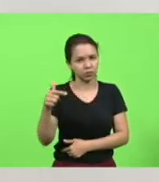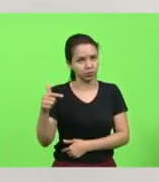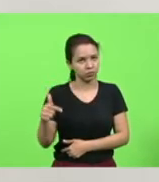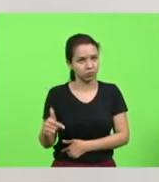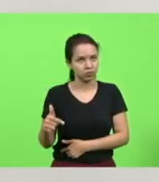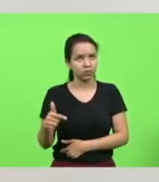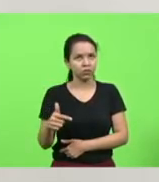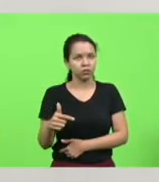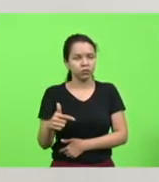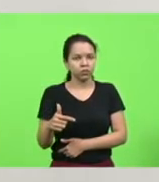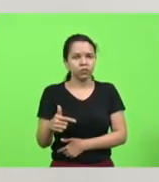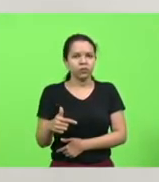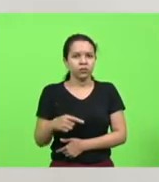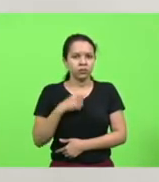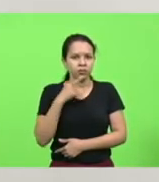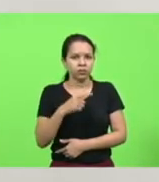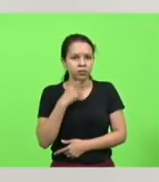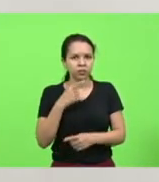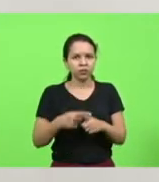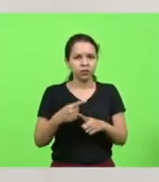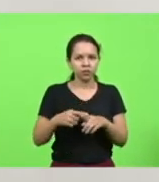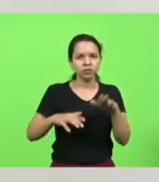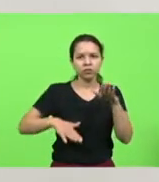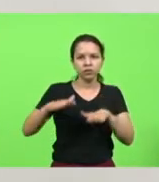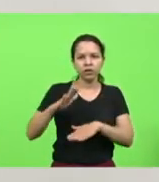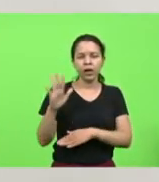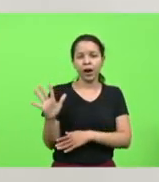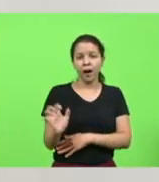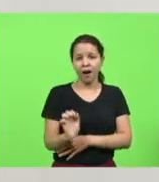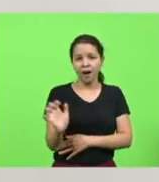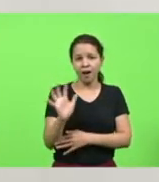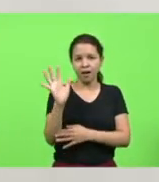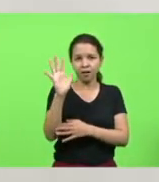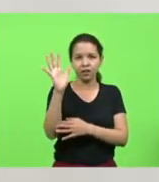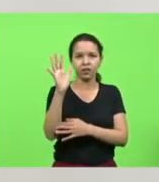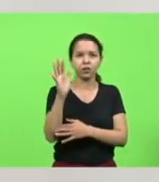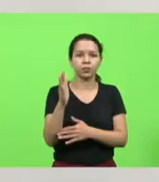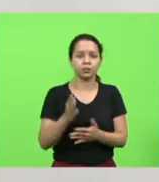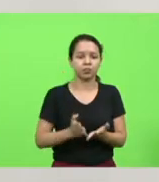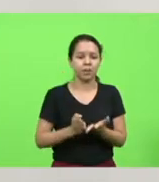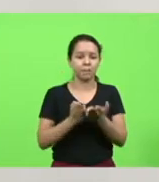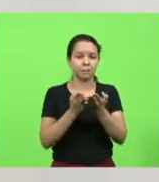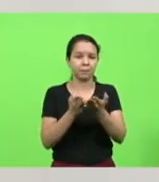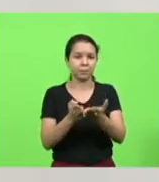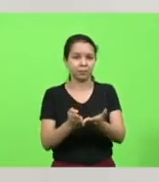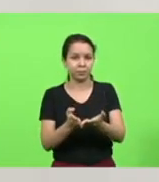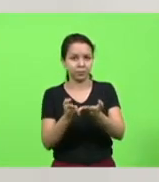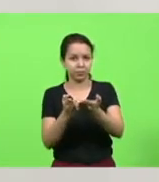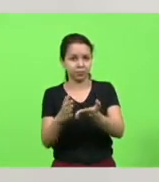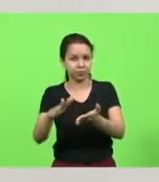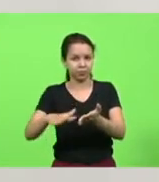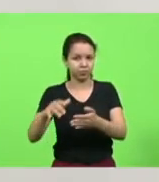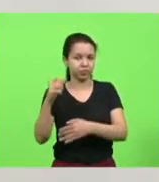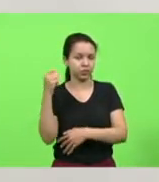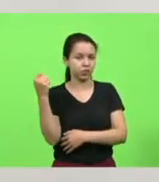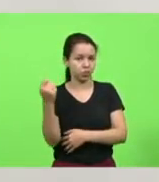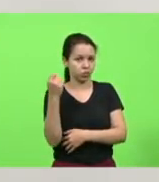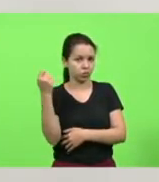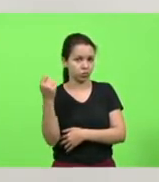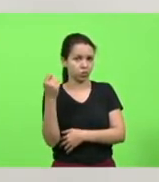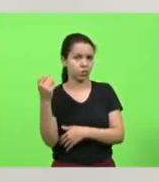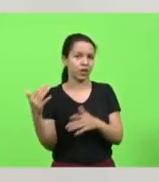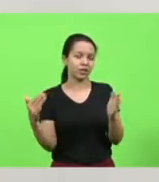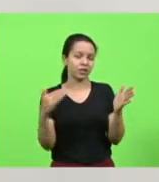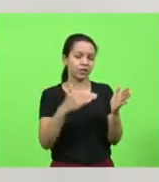torna-se inviável, porque às vezes é caro transportar um barco das 7, 8 mil reais de óleo lá da costa rio-grandense até